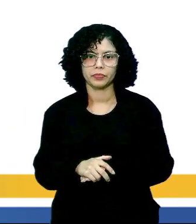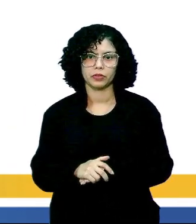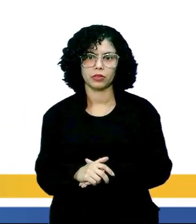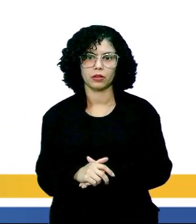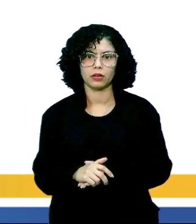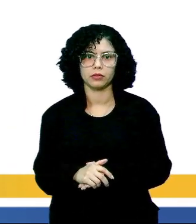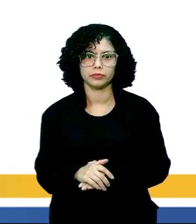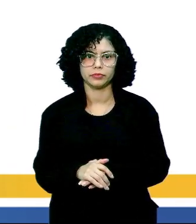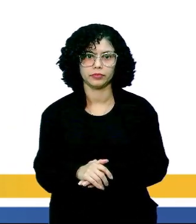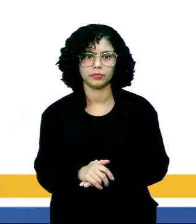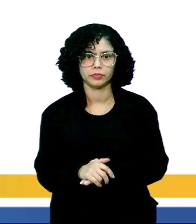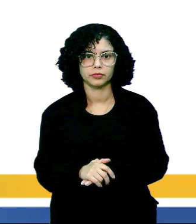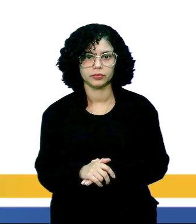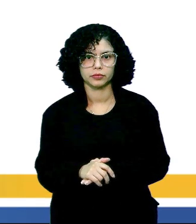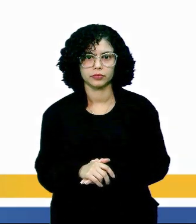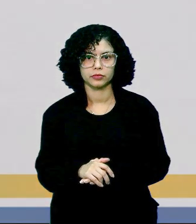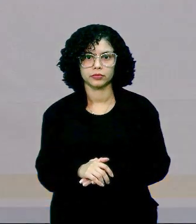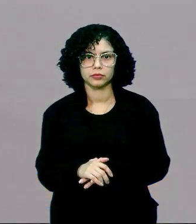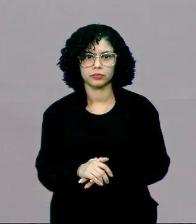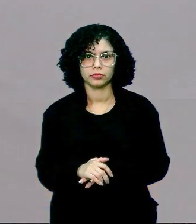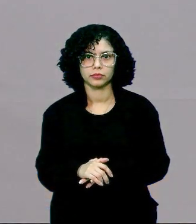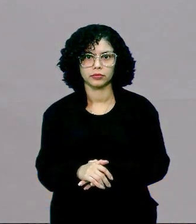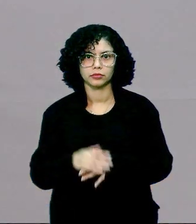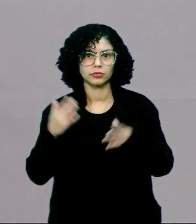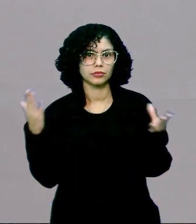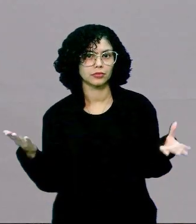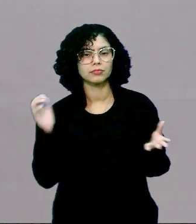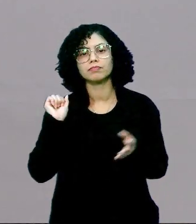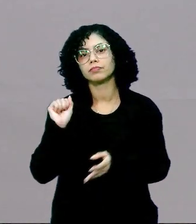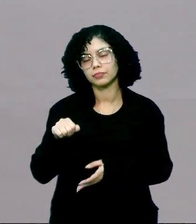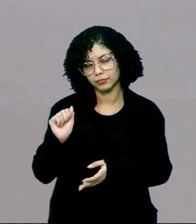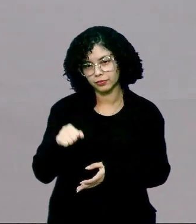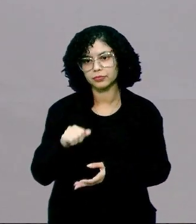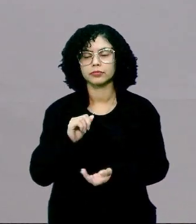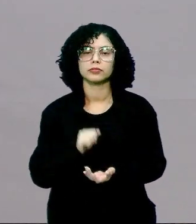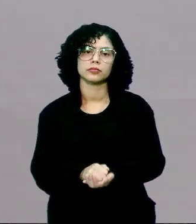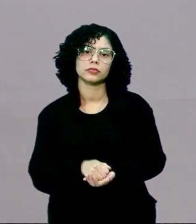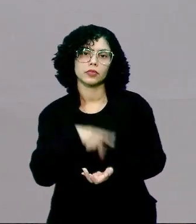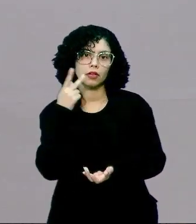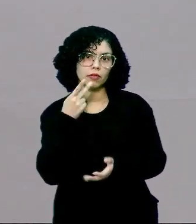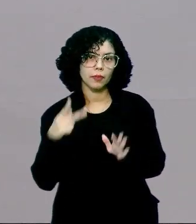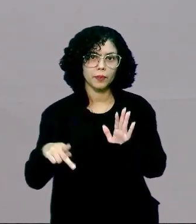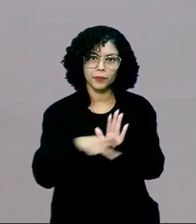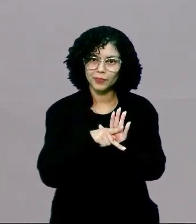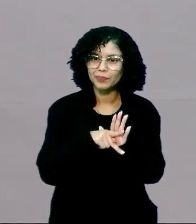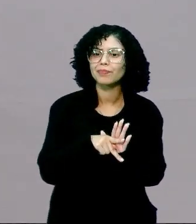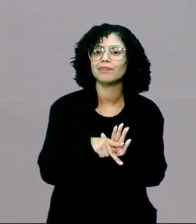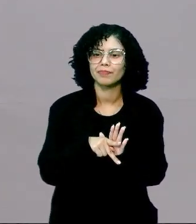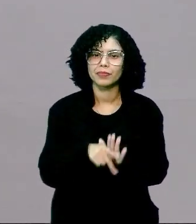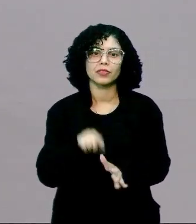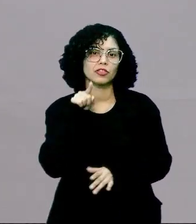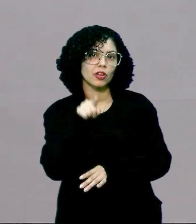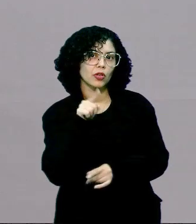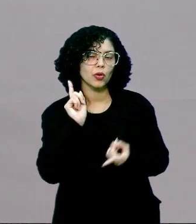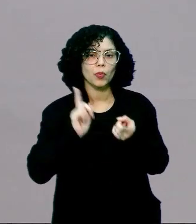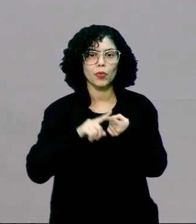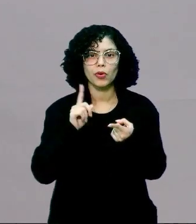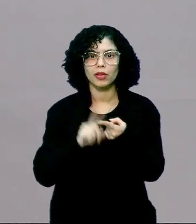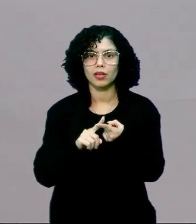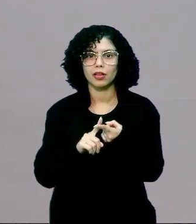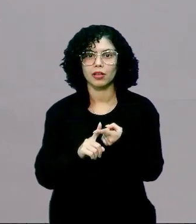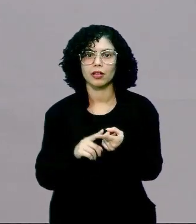dos adolescentes. E sim, no caso, ele fala exatamente disso por